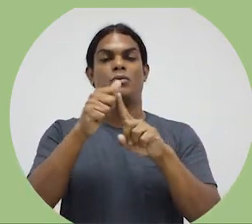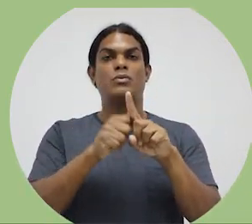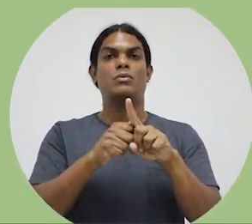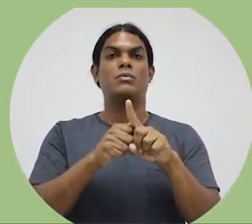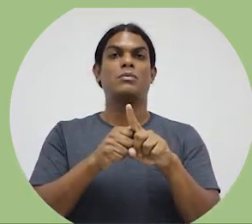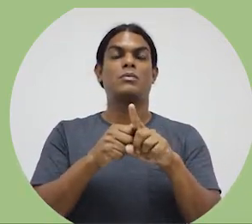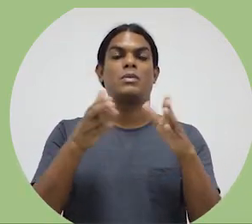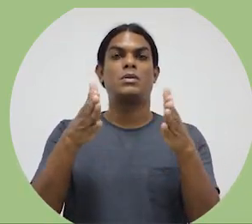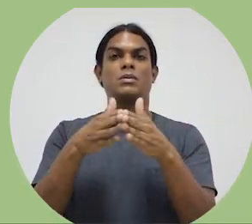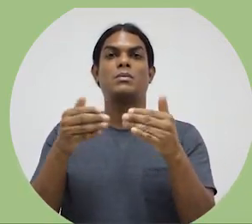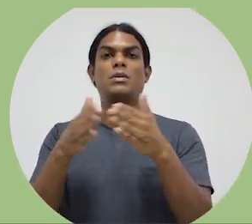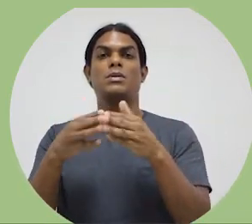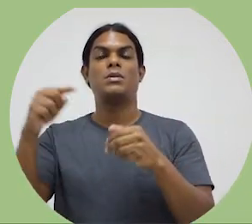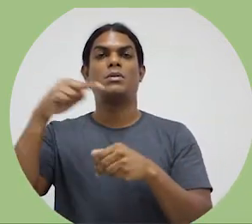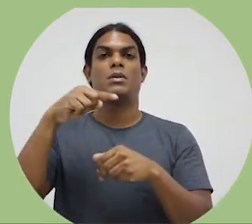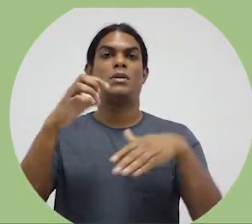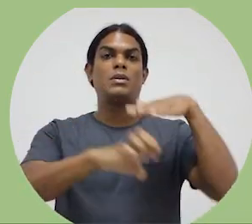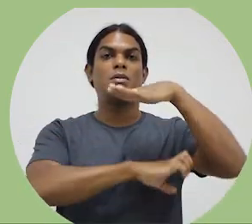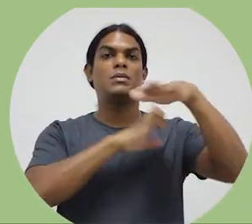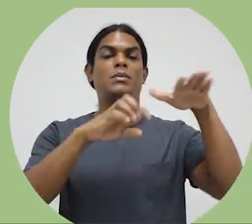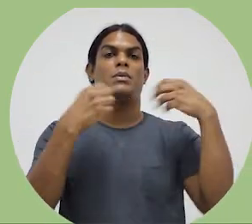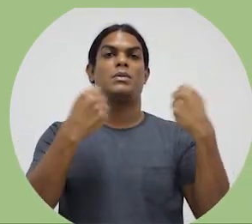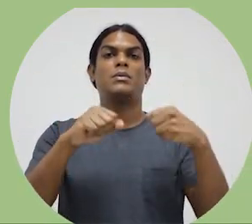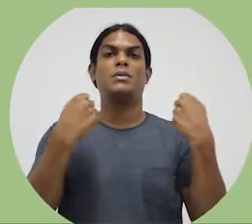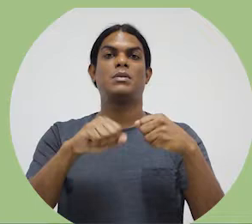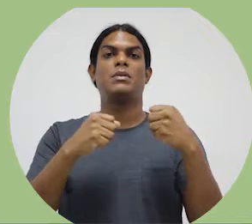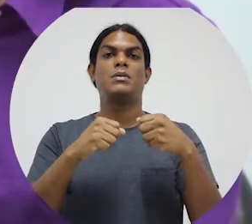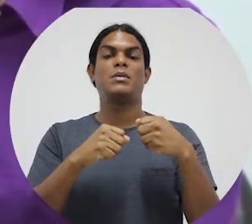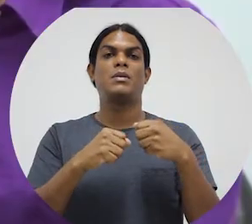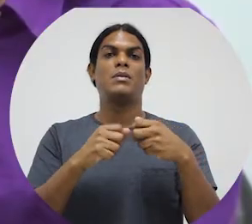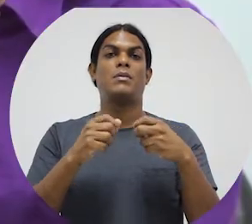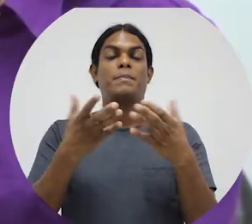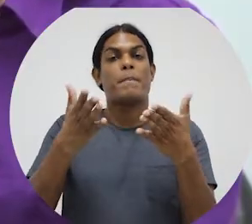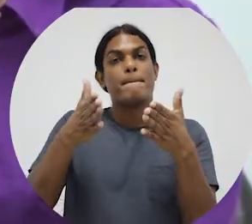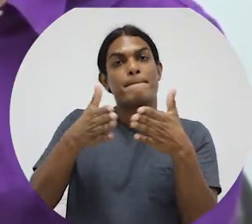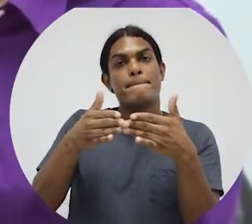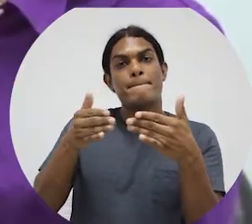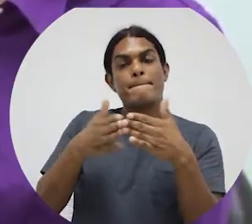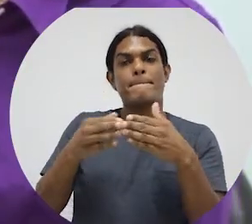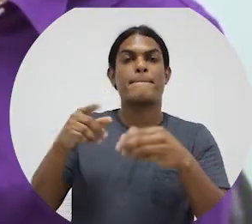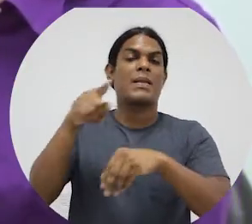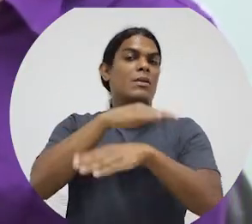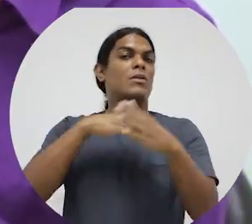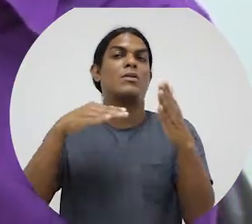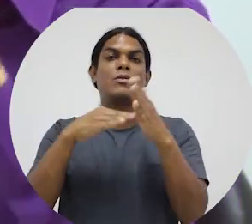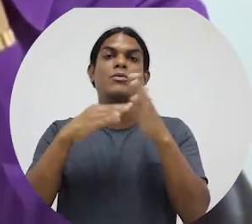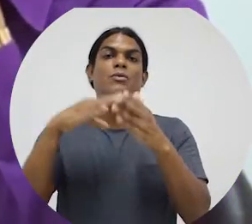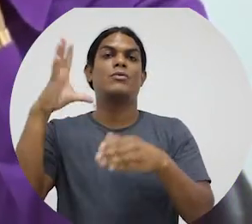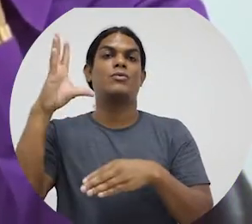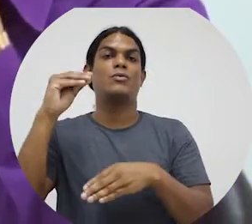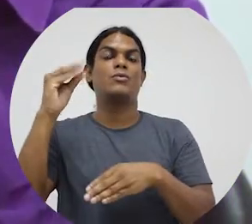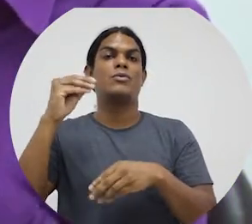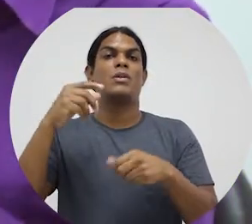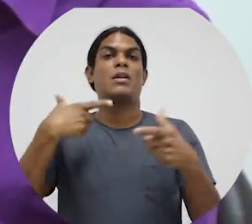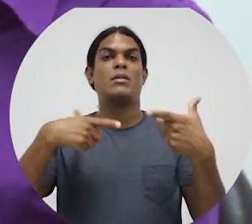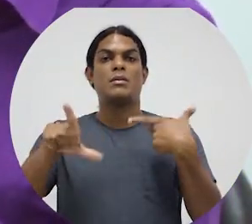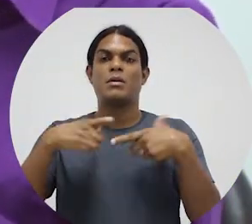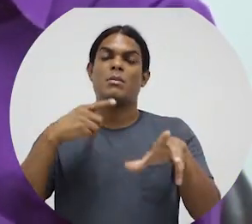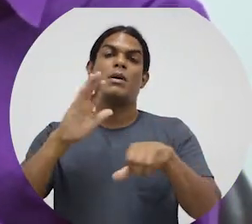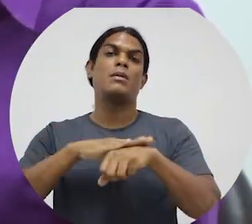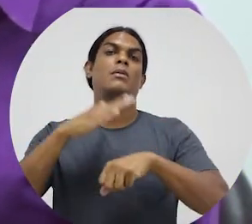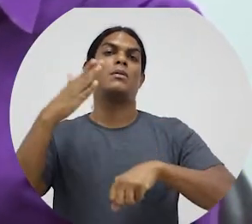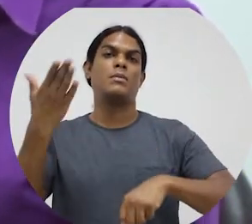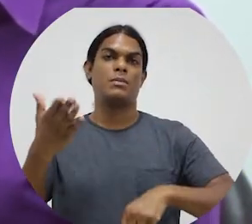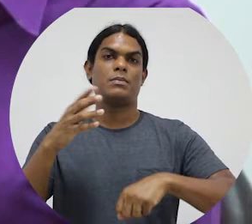entrada dos pedidos, esta empresa precisava colocar horas extra, manter as suas pessoas até mais tarde, seus funcionários no